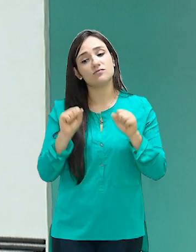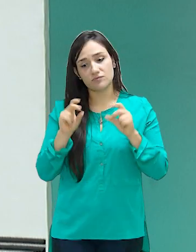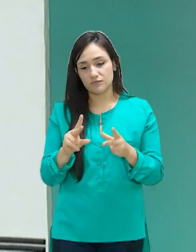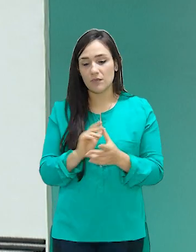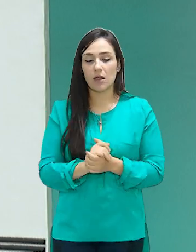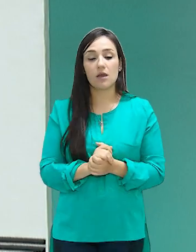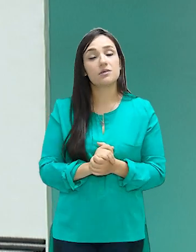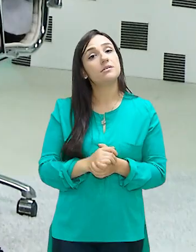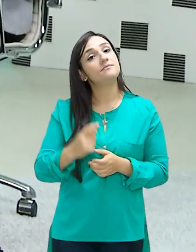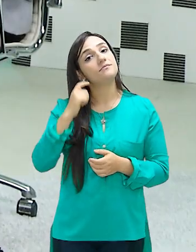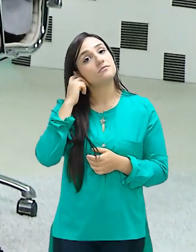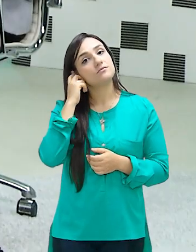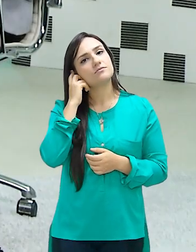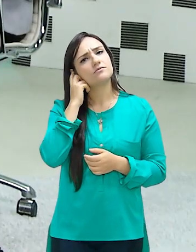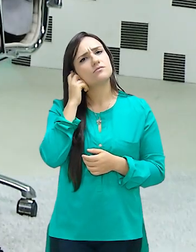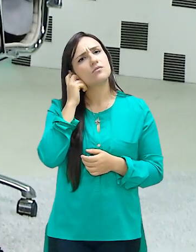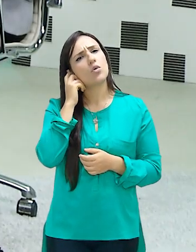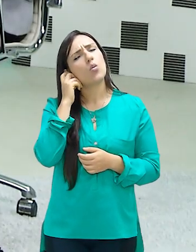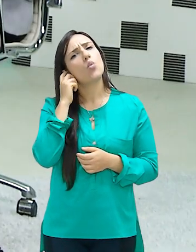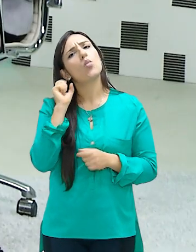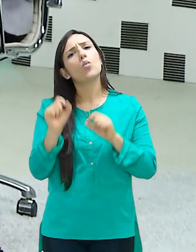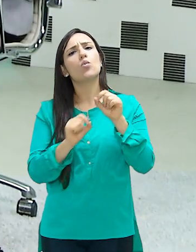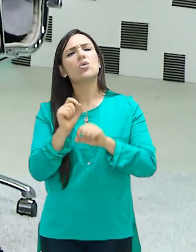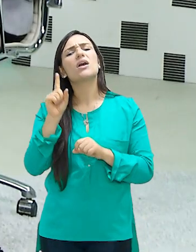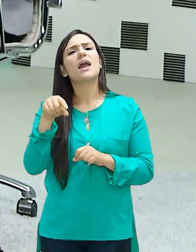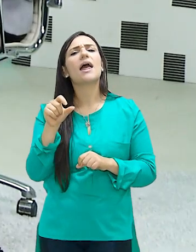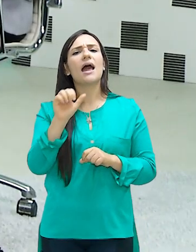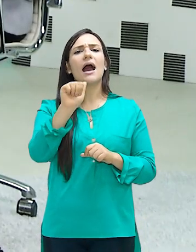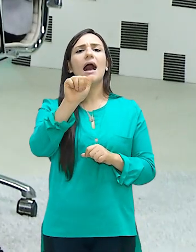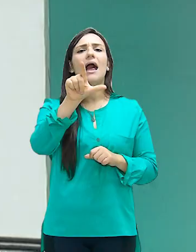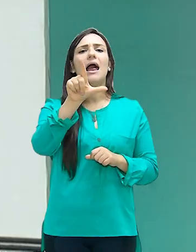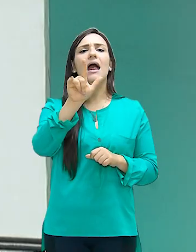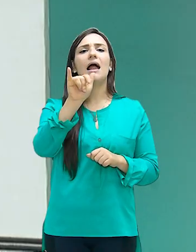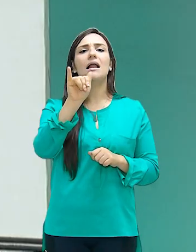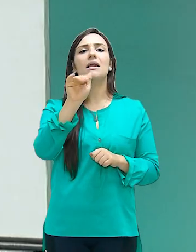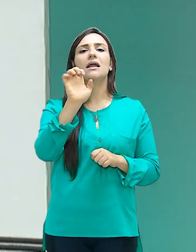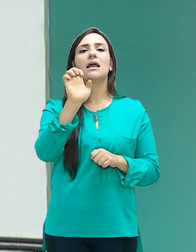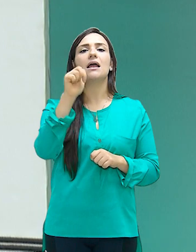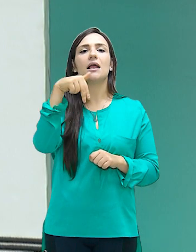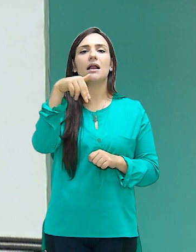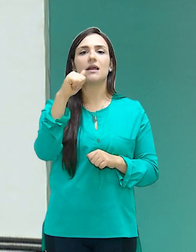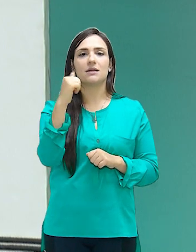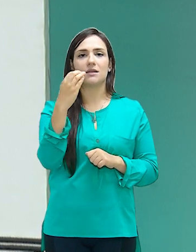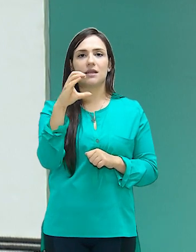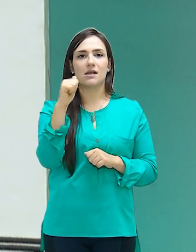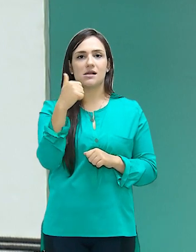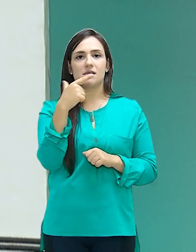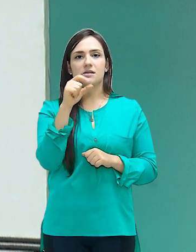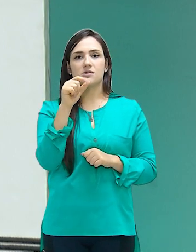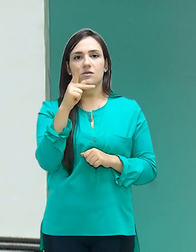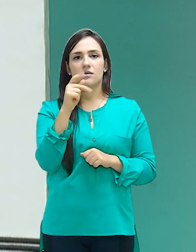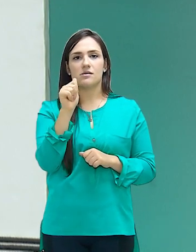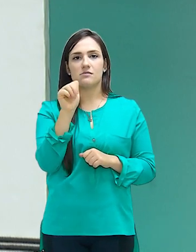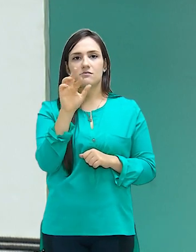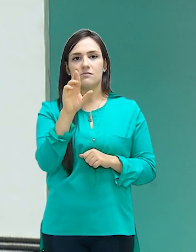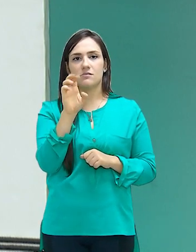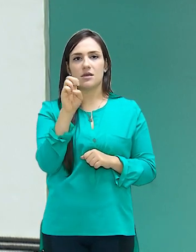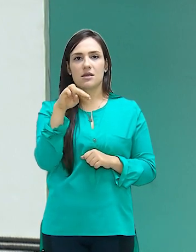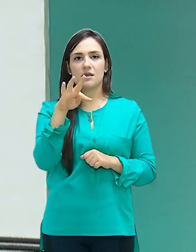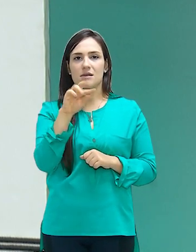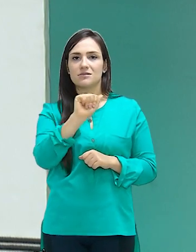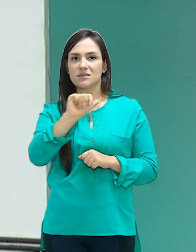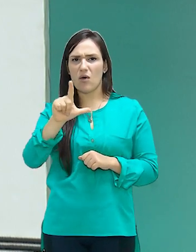esse casal. E a alienação parental que às vezes acontece? A mãe fica fazendo a cabeça do filho